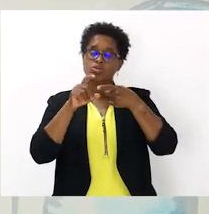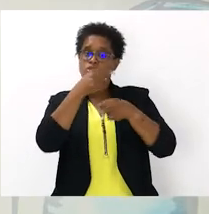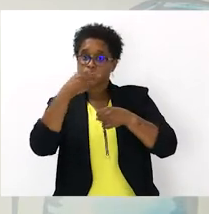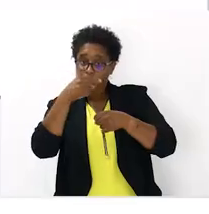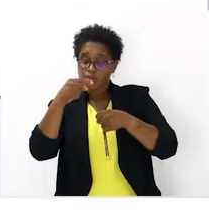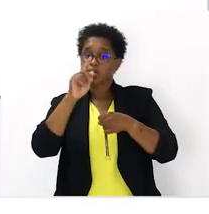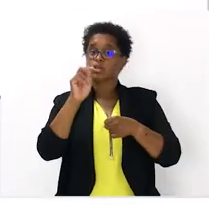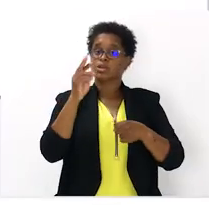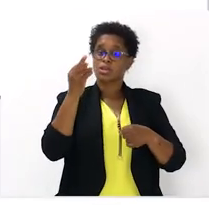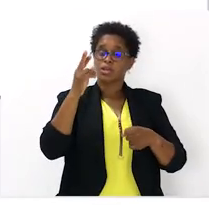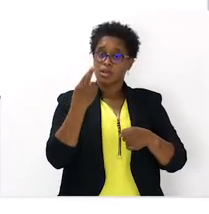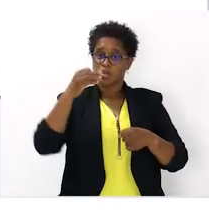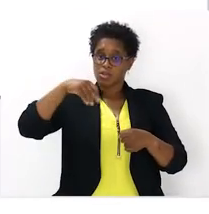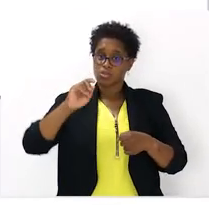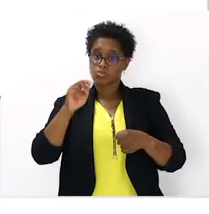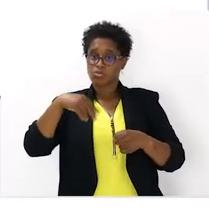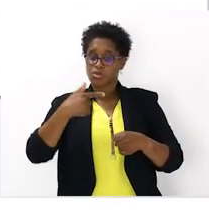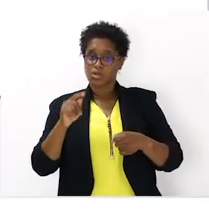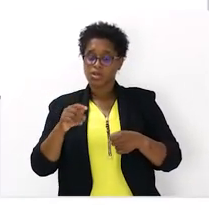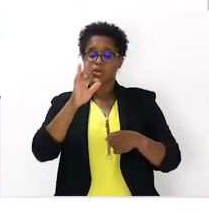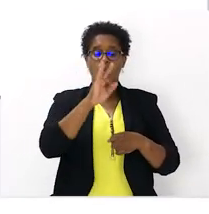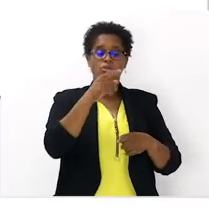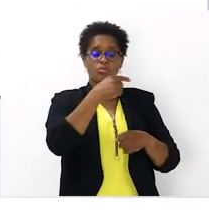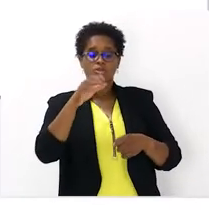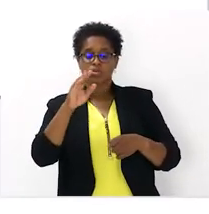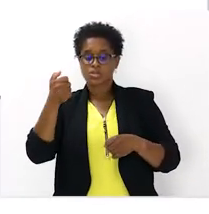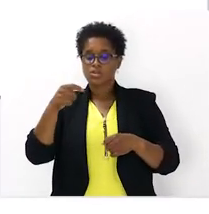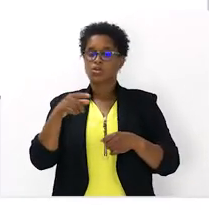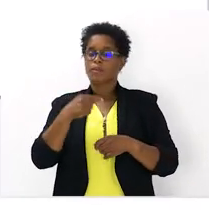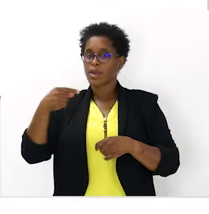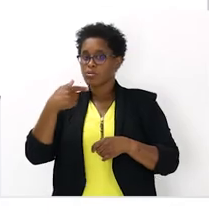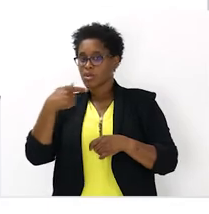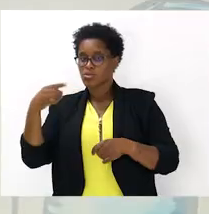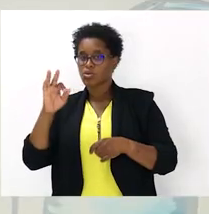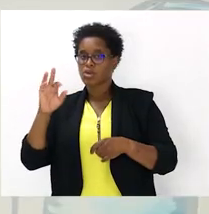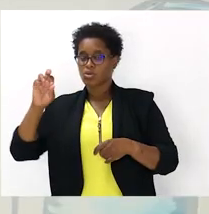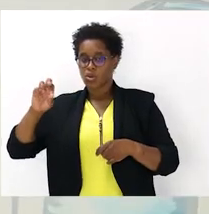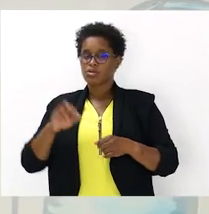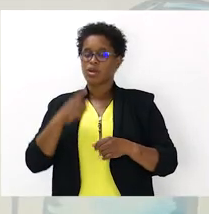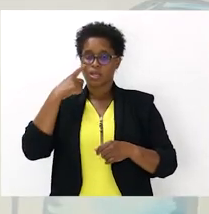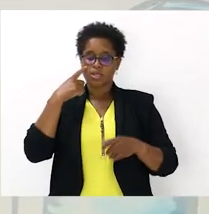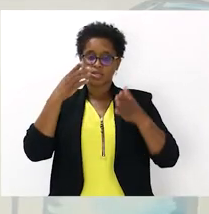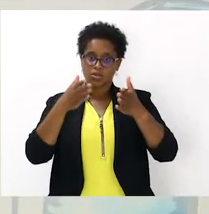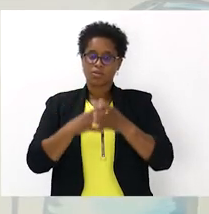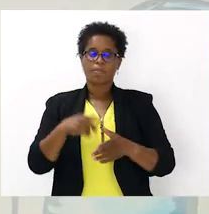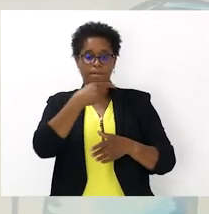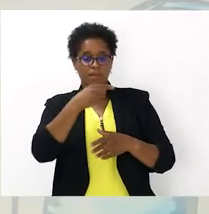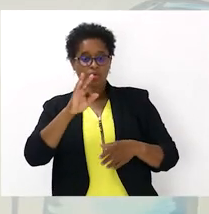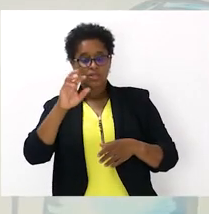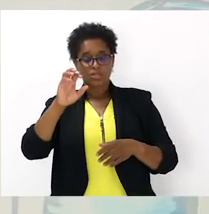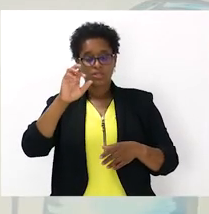expoentes. 4 menos 45, menos 48. Atenção, menos